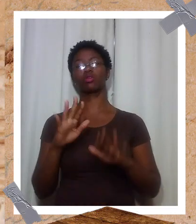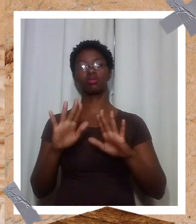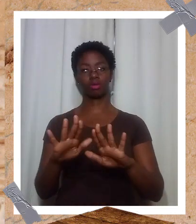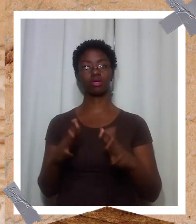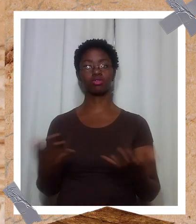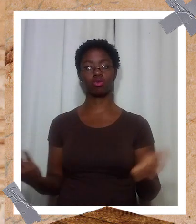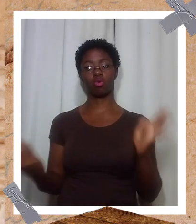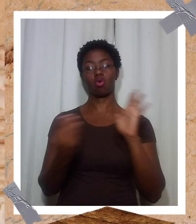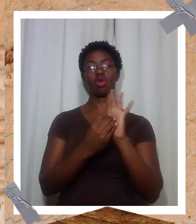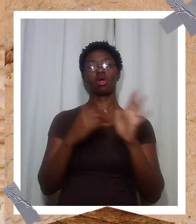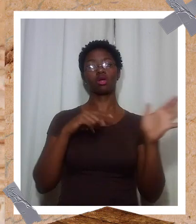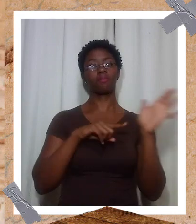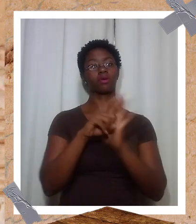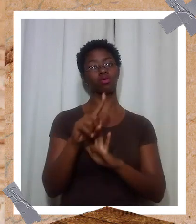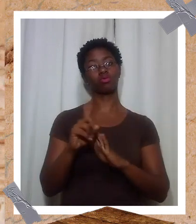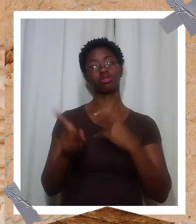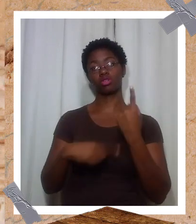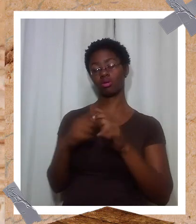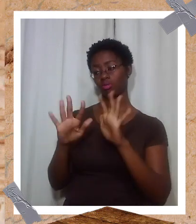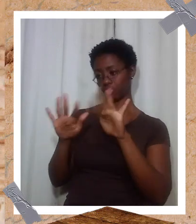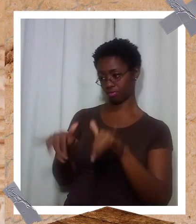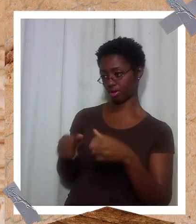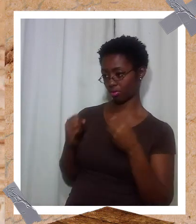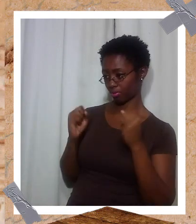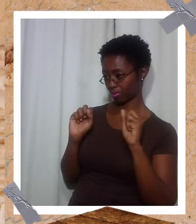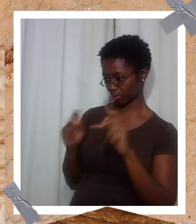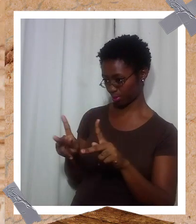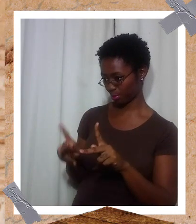a pergunta e a gente parte para as considerações finais.